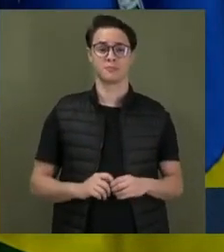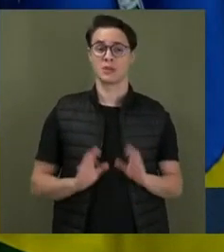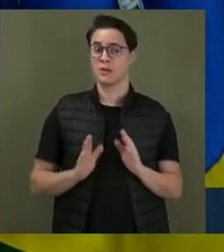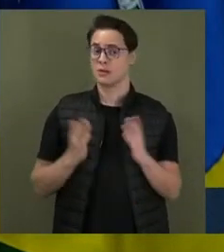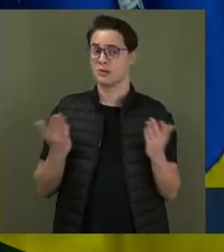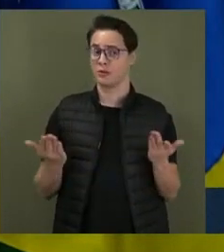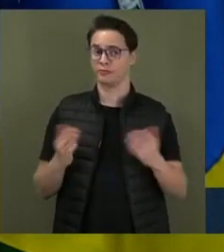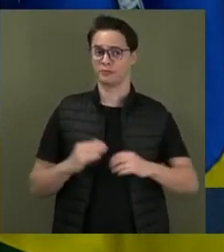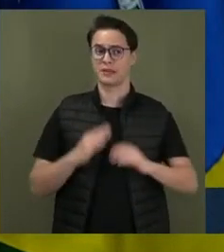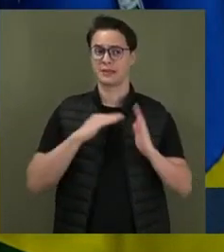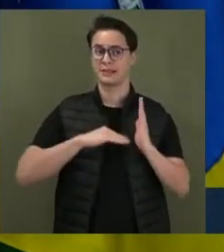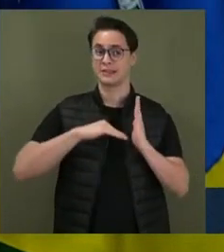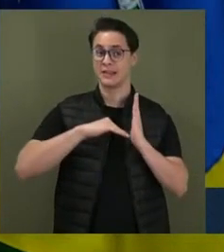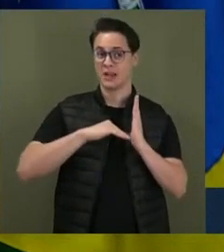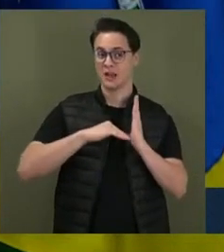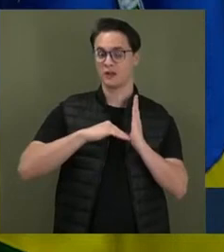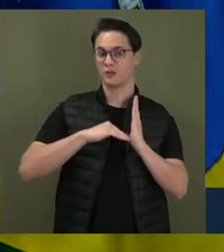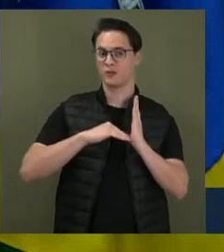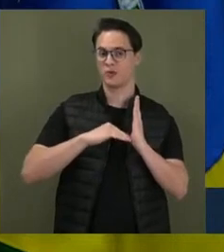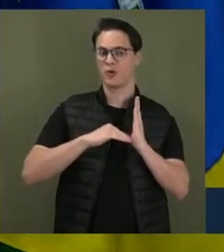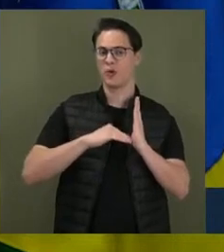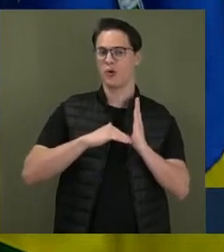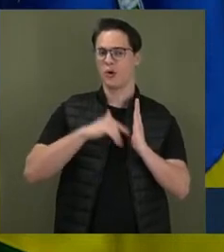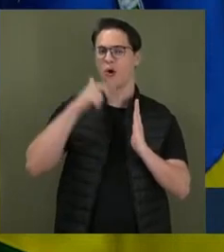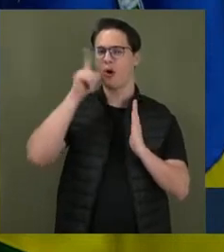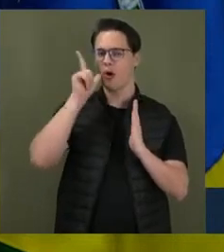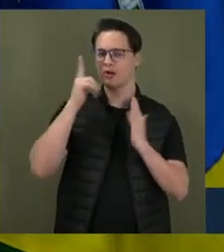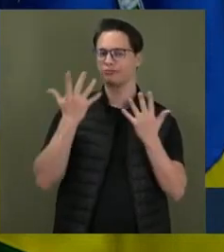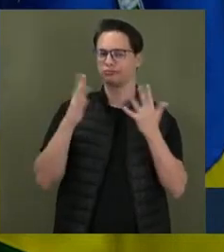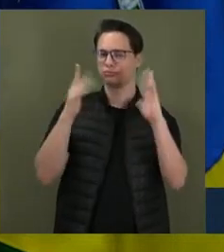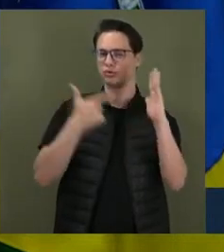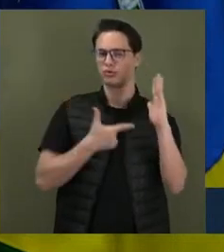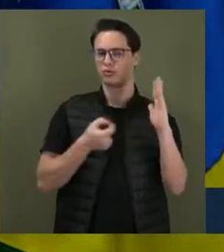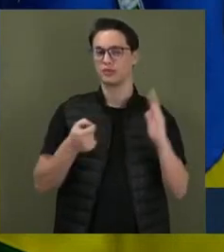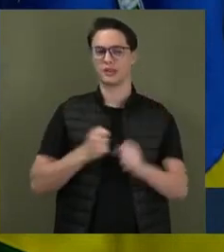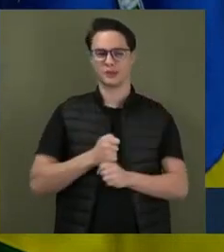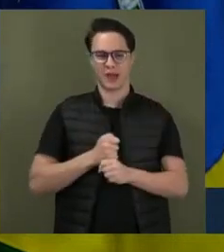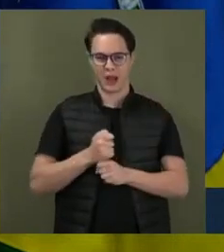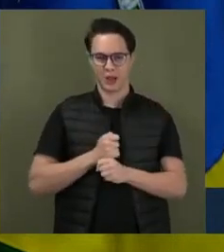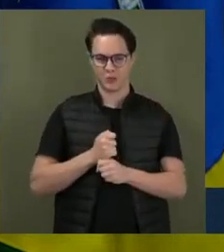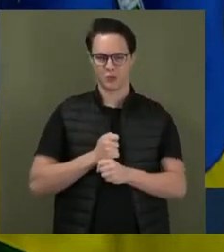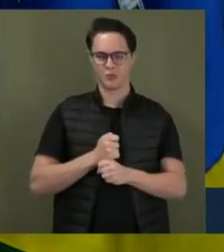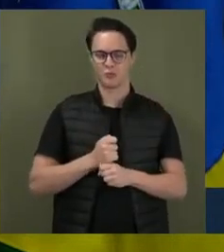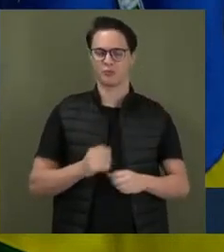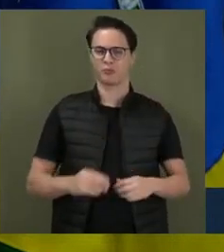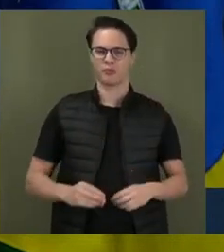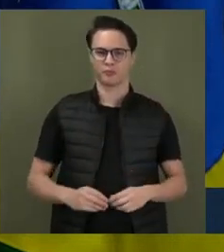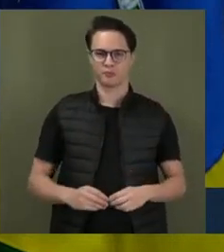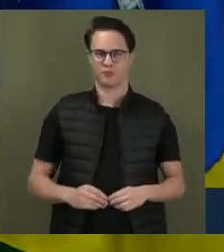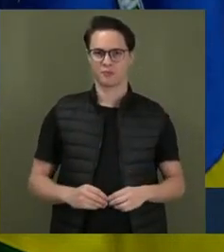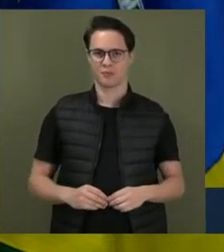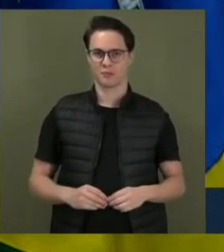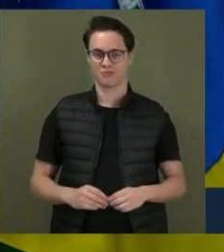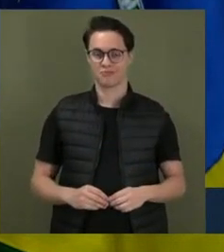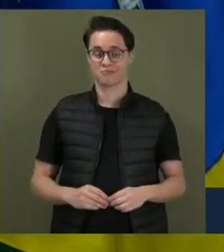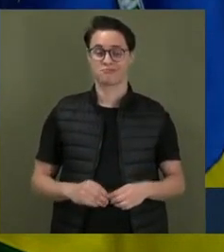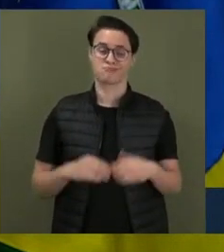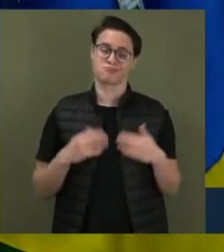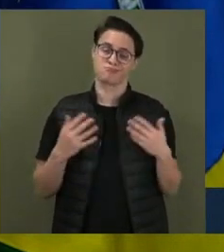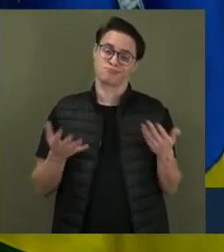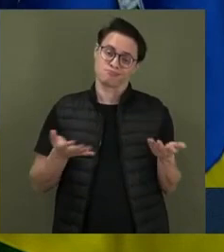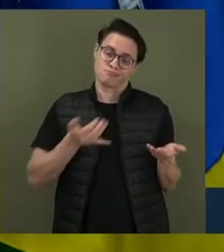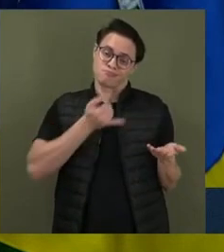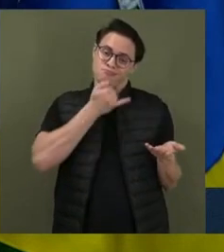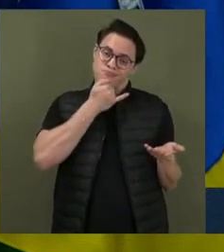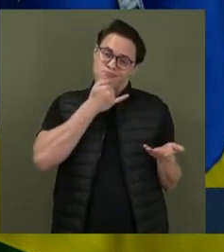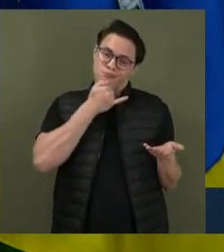completou ontem, na sessão solene 200 anos da sua criação, eu quero dizer que, infelizmente, hoje não é um momento de